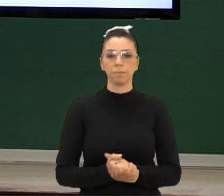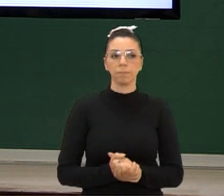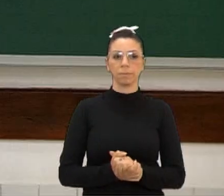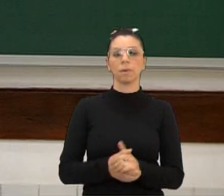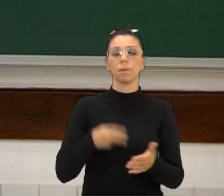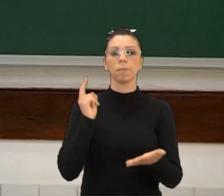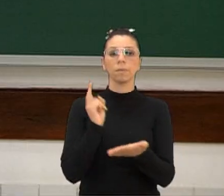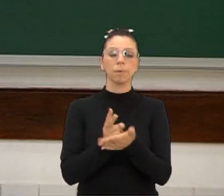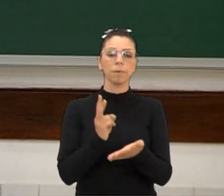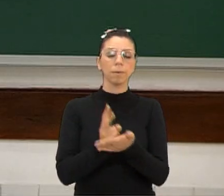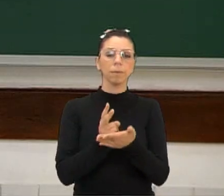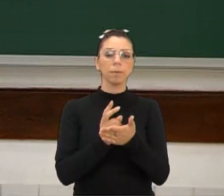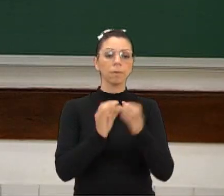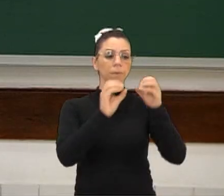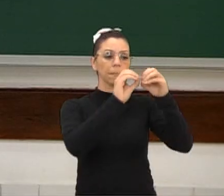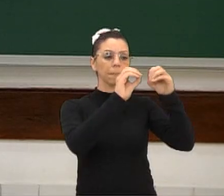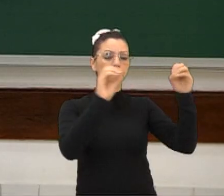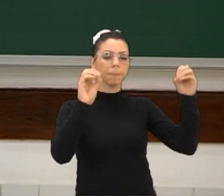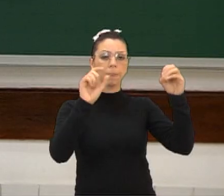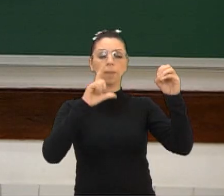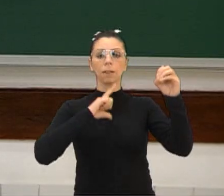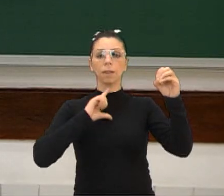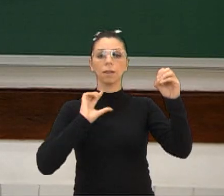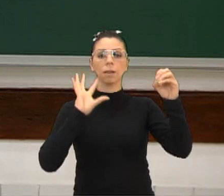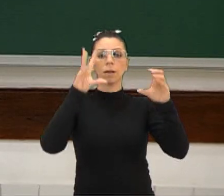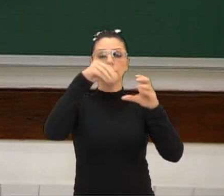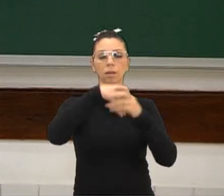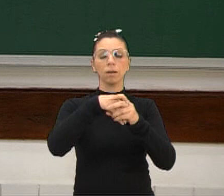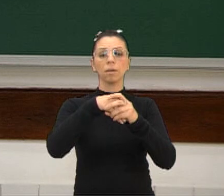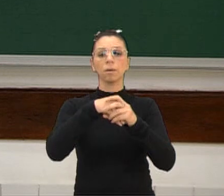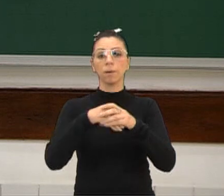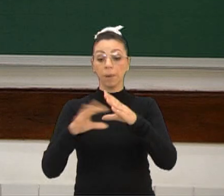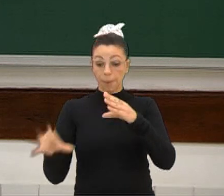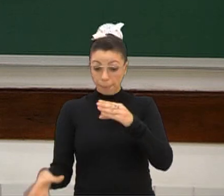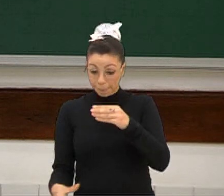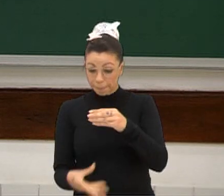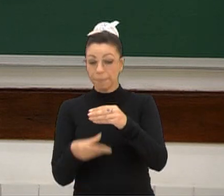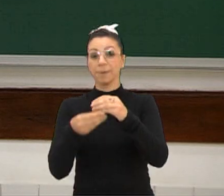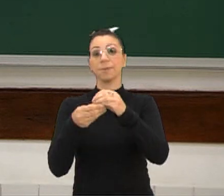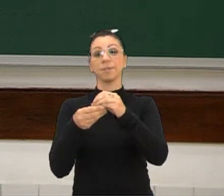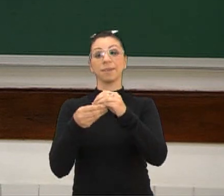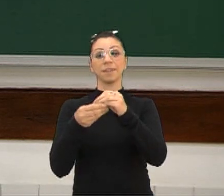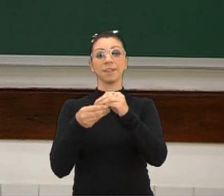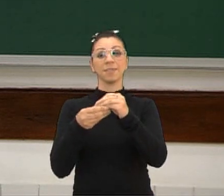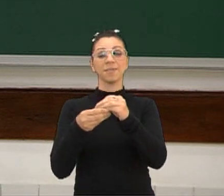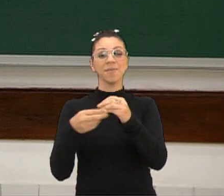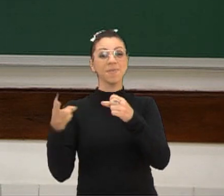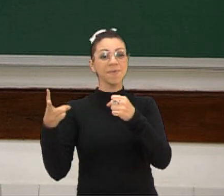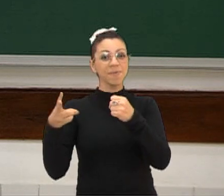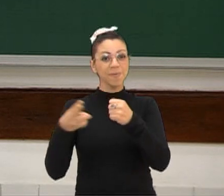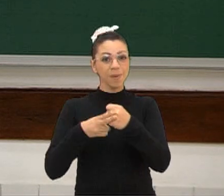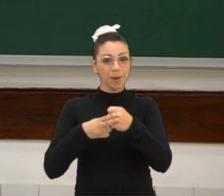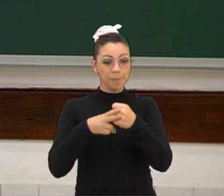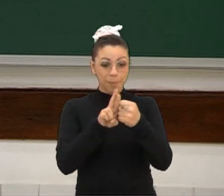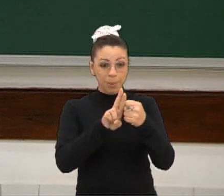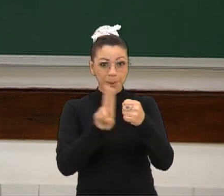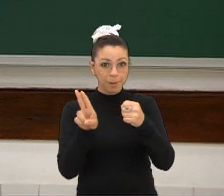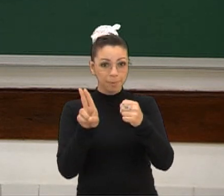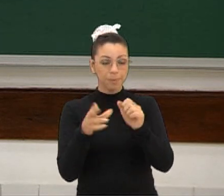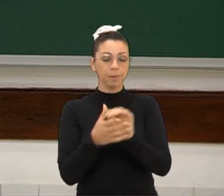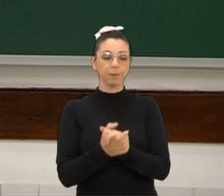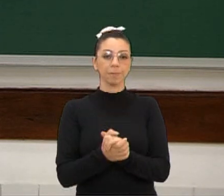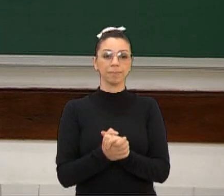Continuando, em quais das orações temos um predicado verbo nominal? Agora é verbo nominal. Nós falamos bastante do predicado